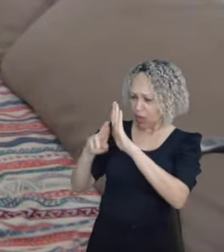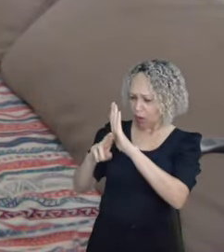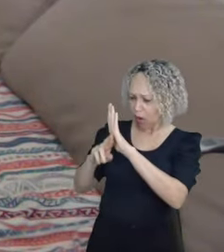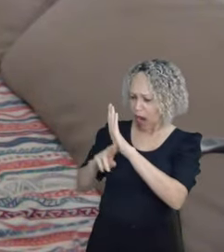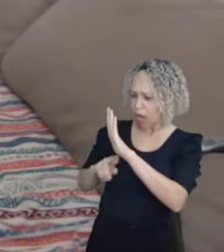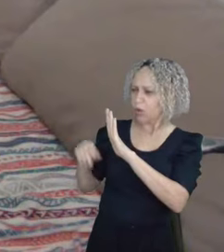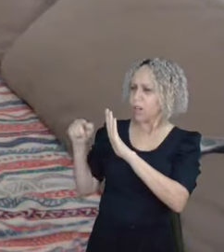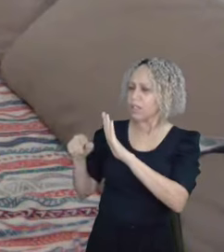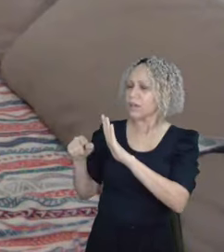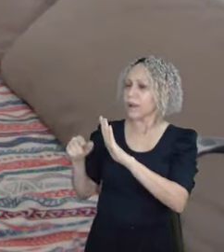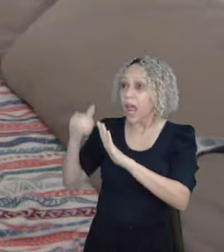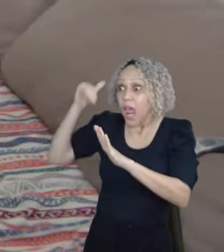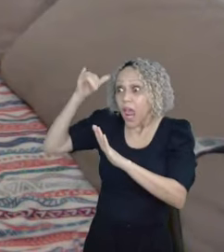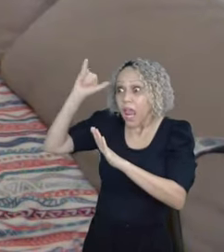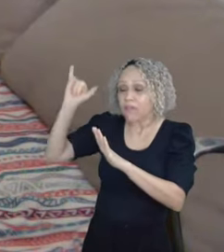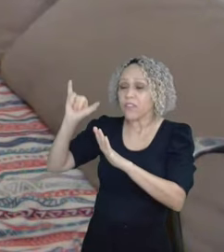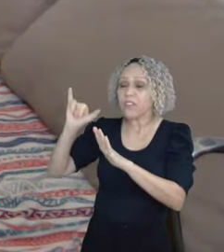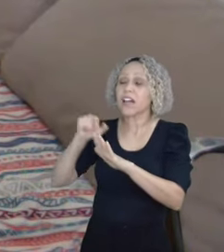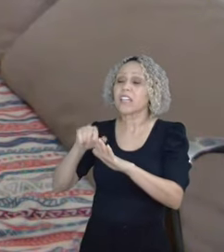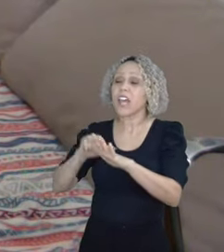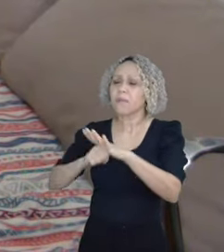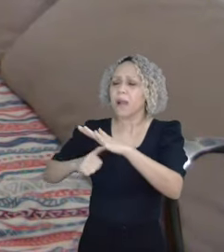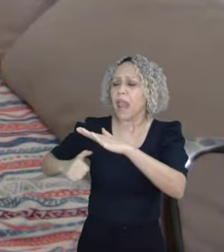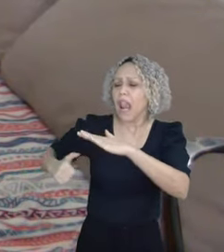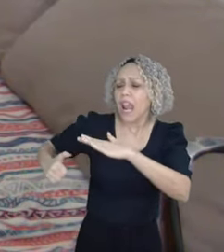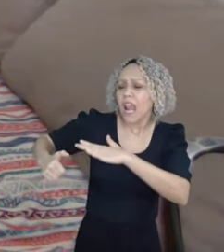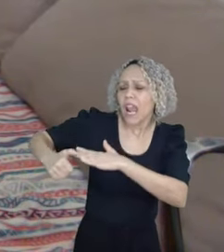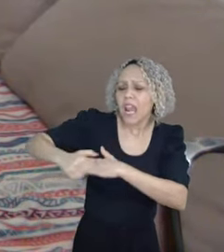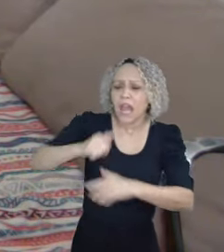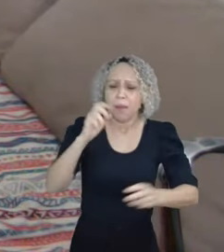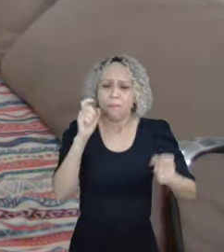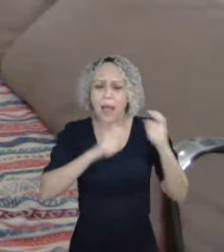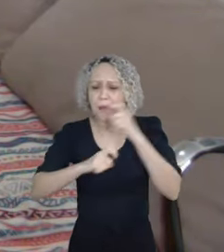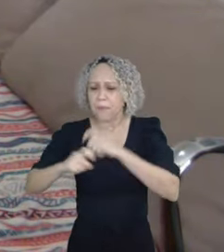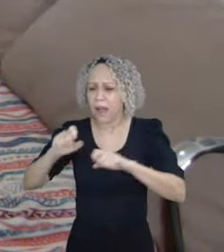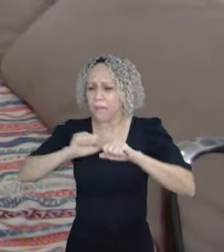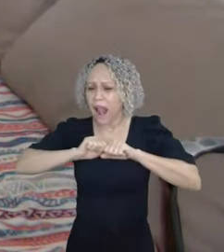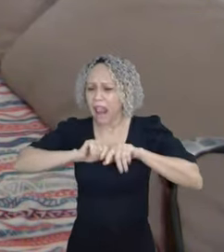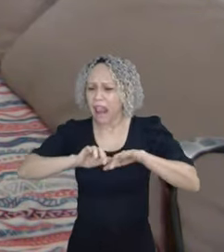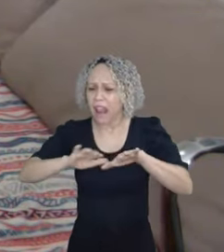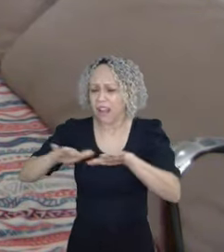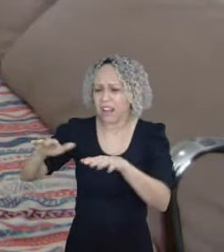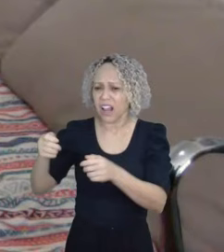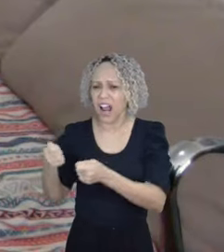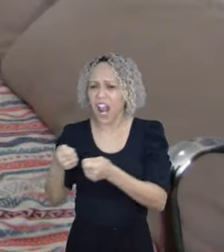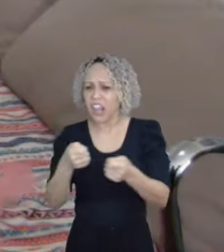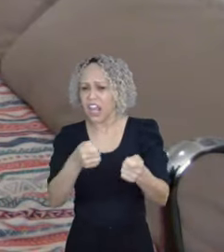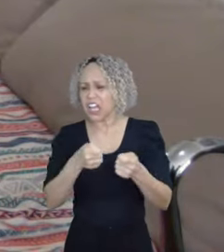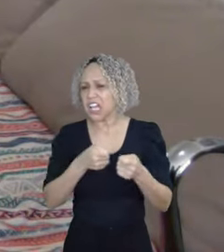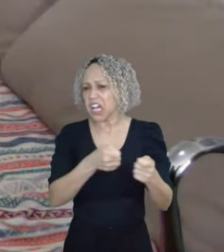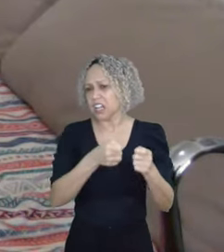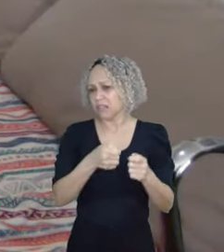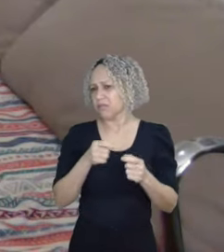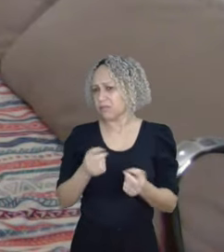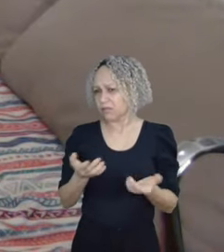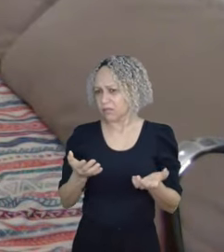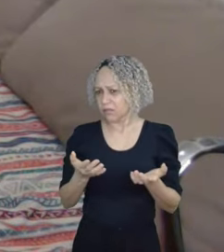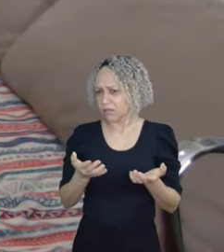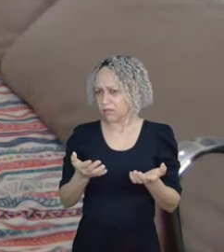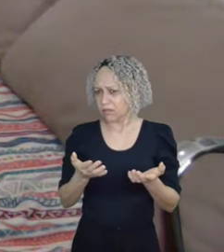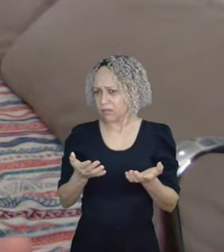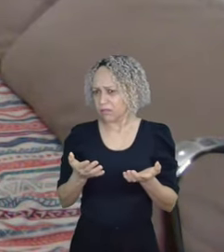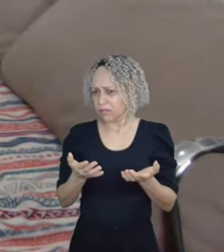de disseminação de mentiras, né, de discursos de ódio e de ataque às minorias, como tem sido feito, né, de atos terroristas, inclusive,